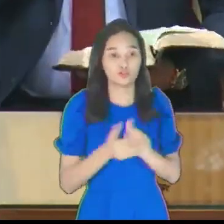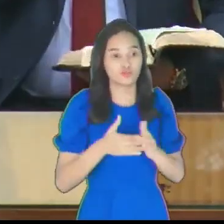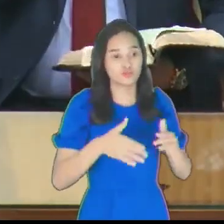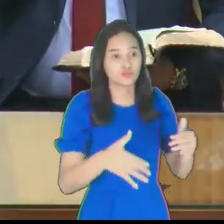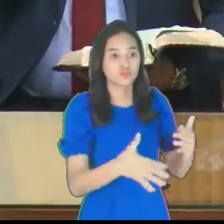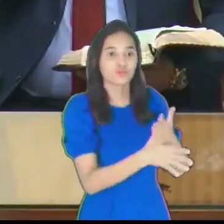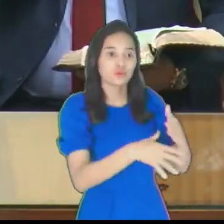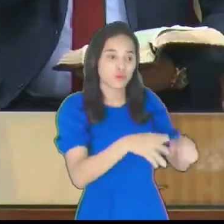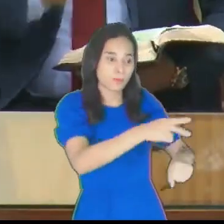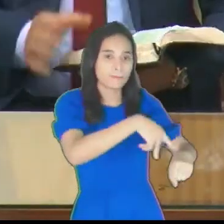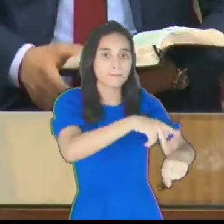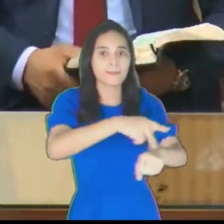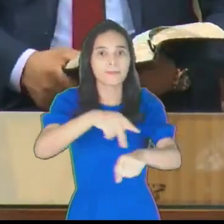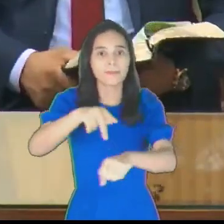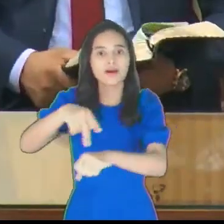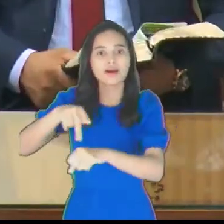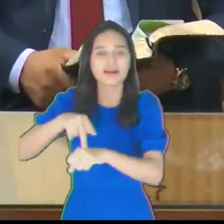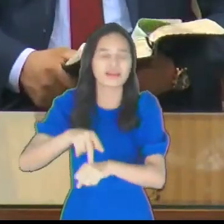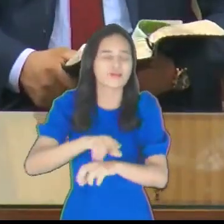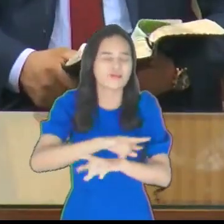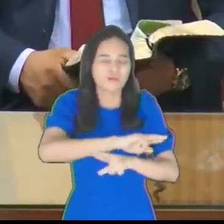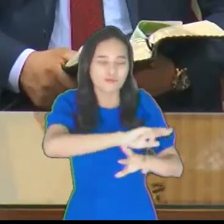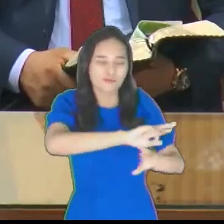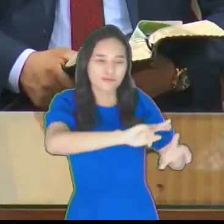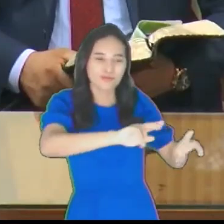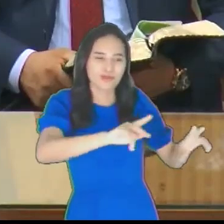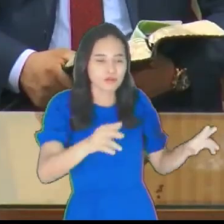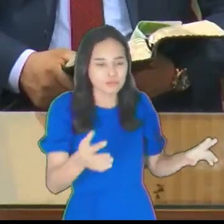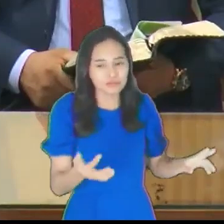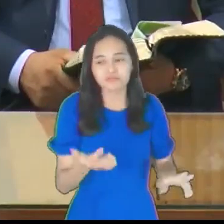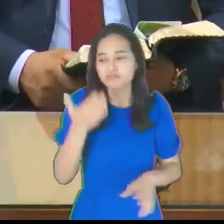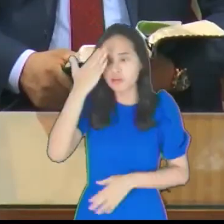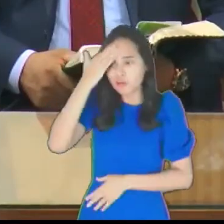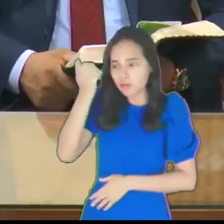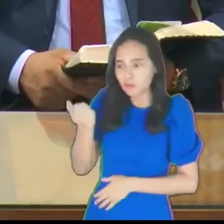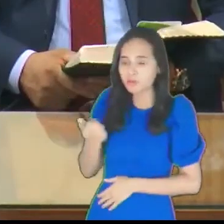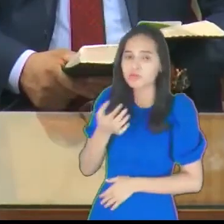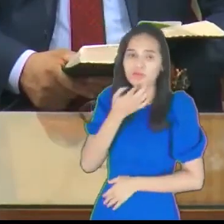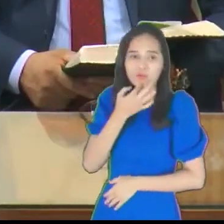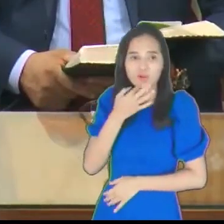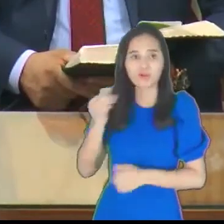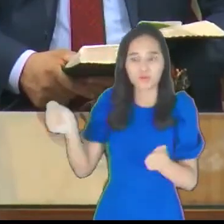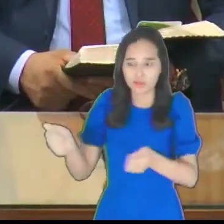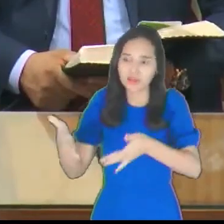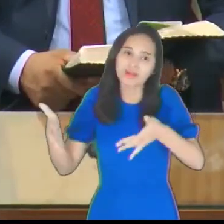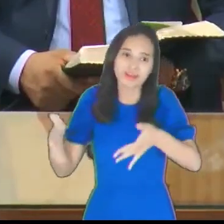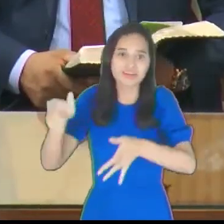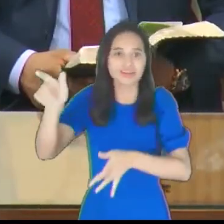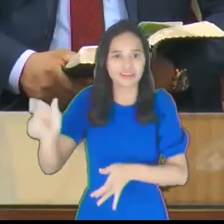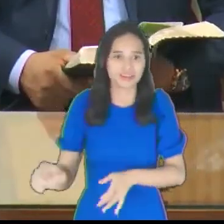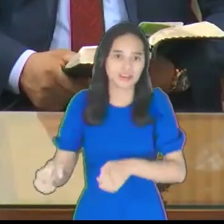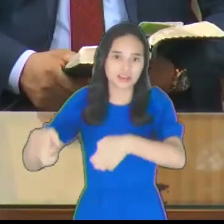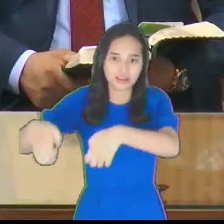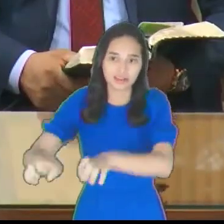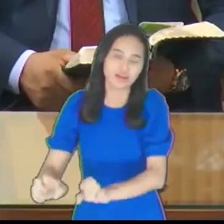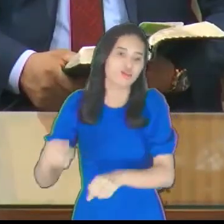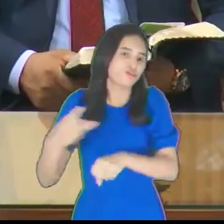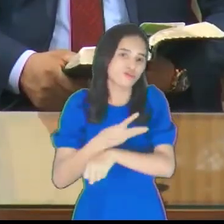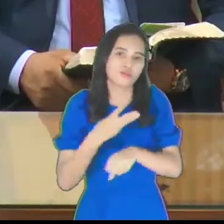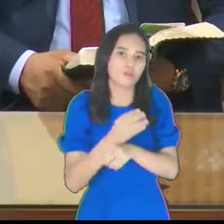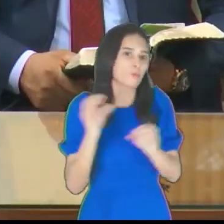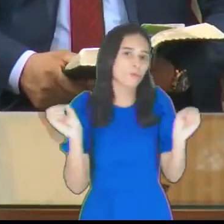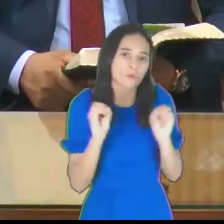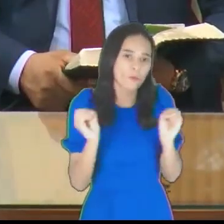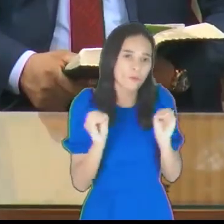Muitas nações tomaram conhecimento do milagre que Deus tinha feito em Ezequias, mesmo sem WhatsApp,